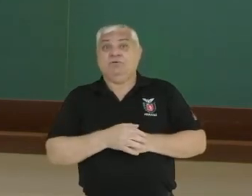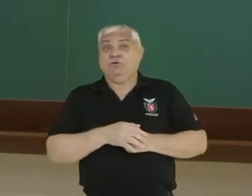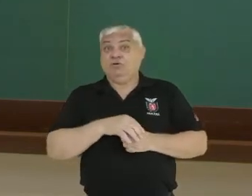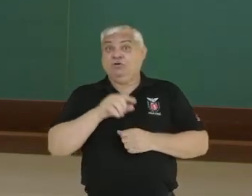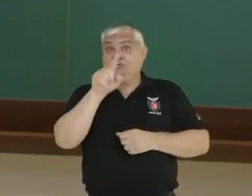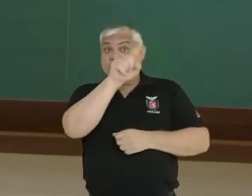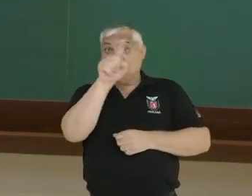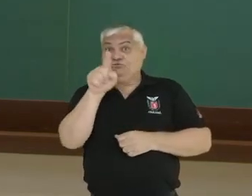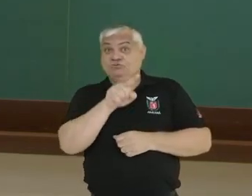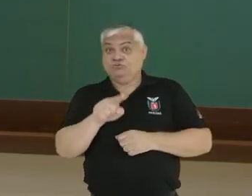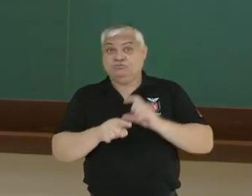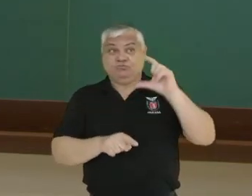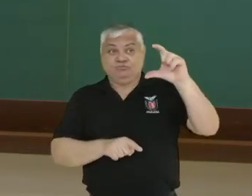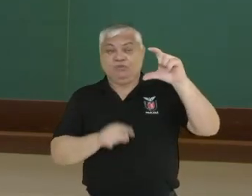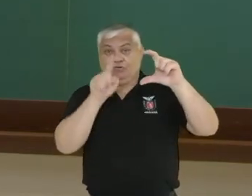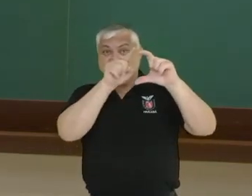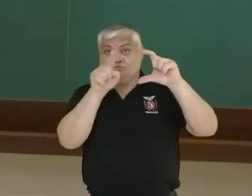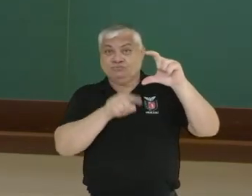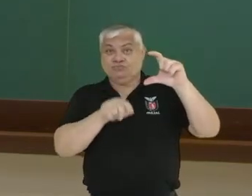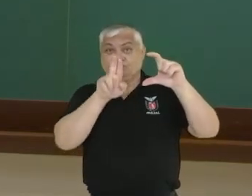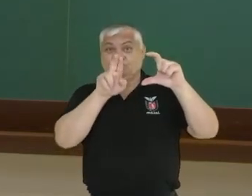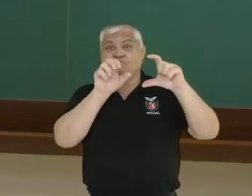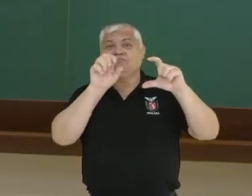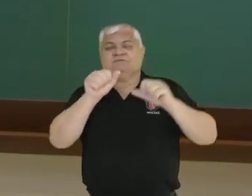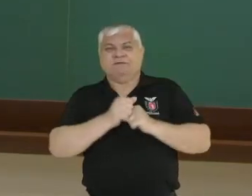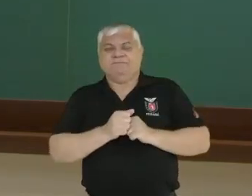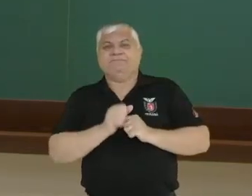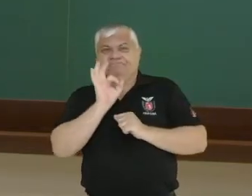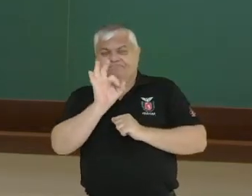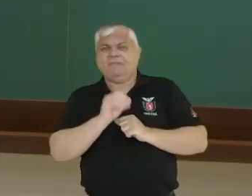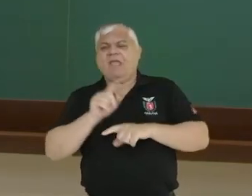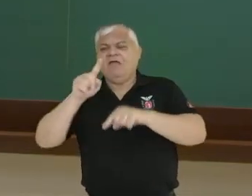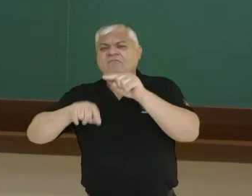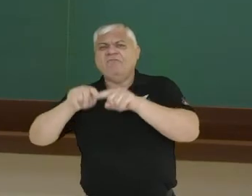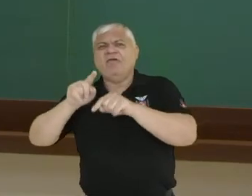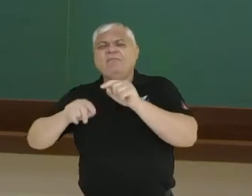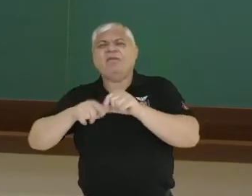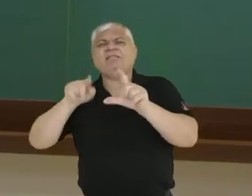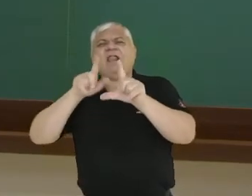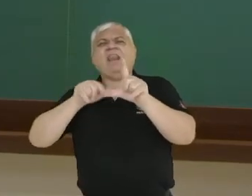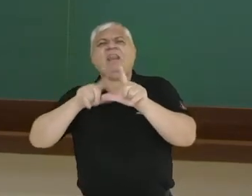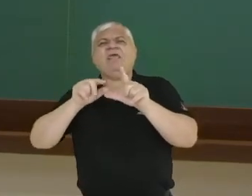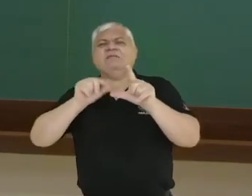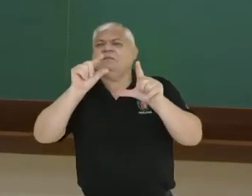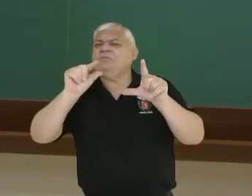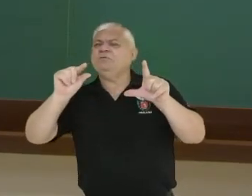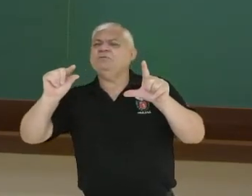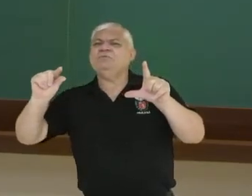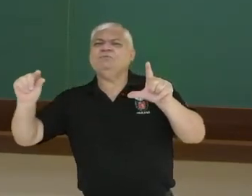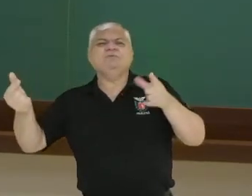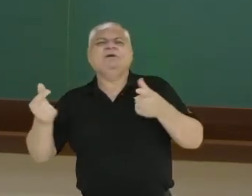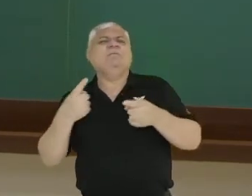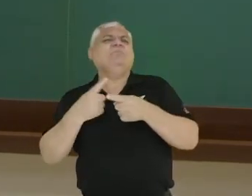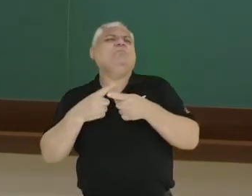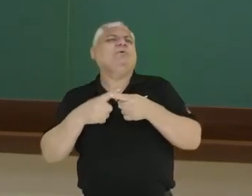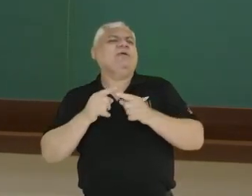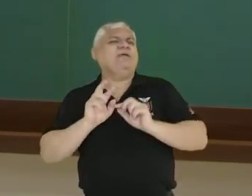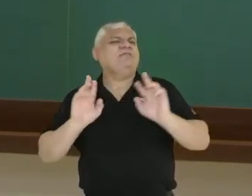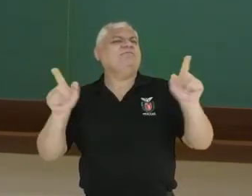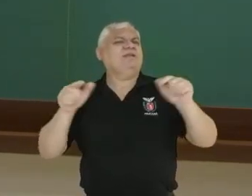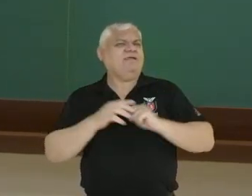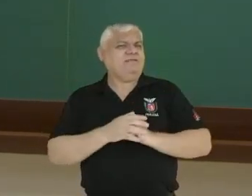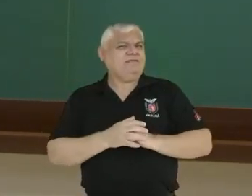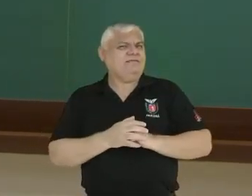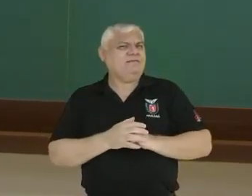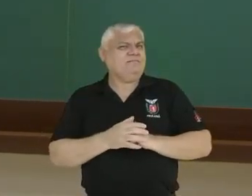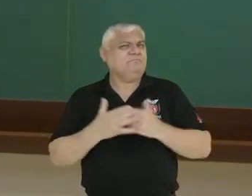maiúscula, certo? Enquanto o nome das ferramentas foram escritos com inicial minúscula. Por que